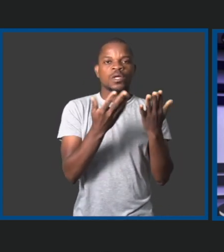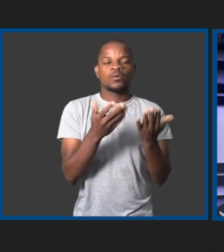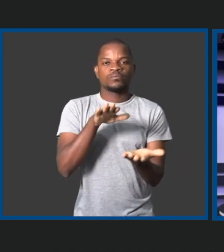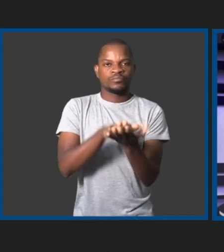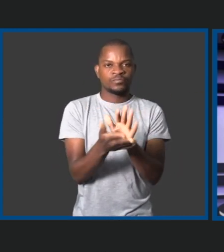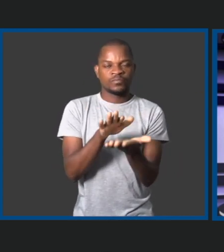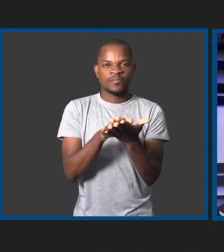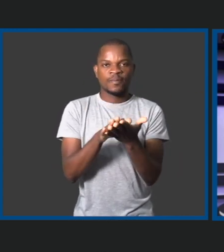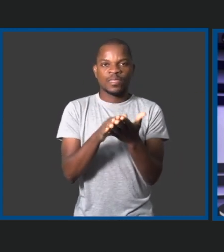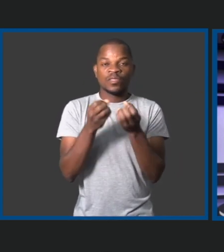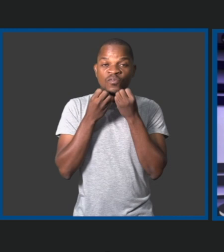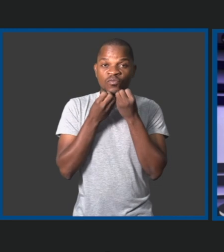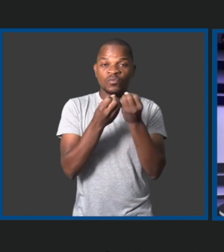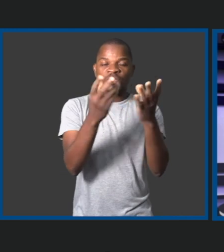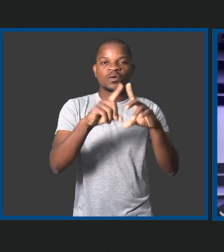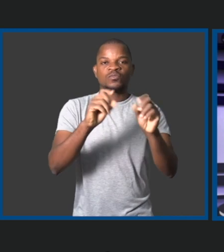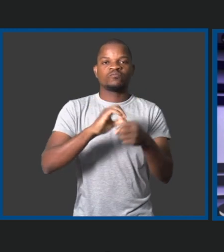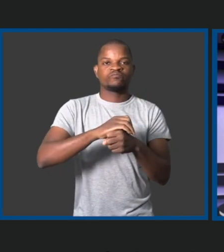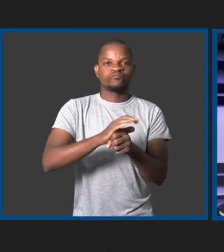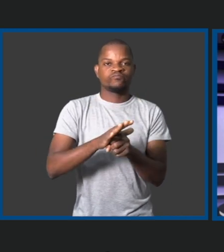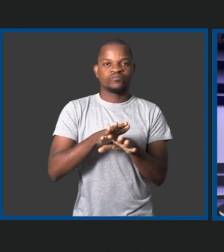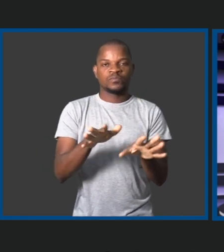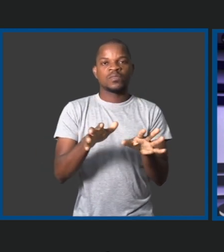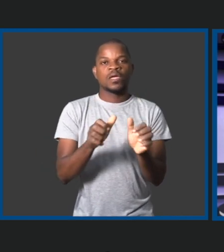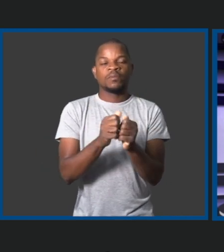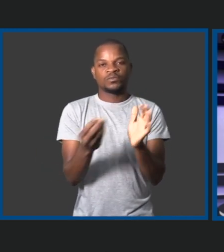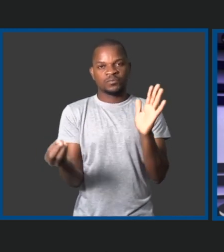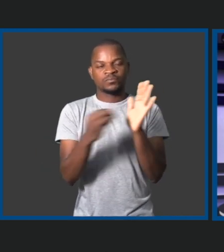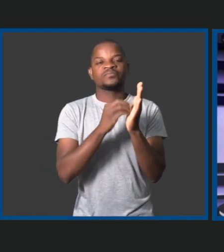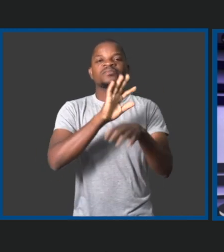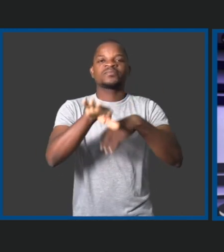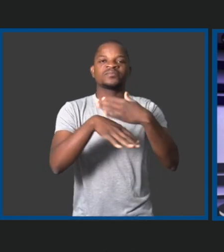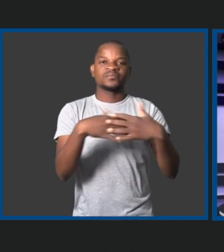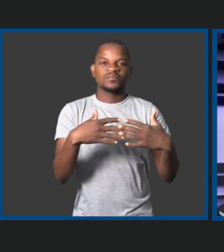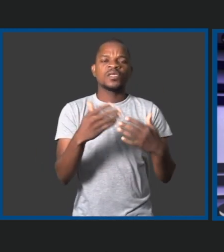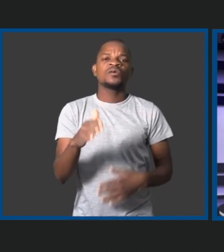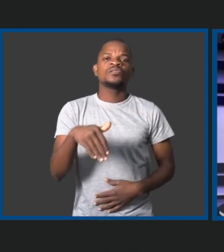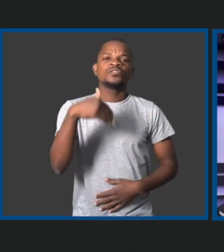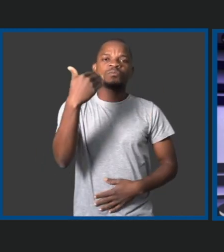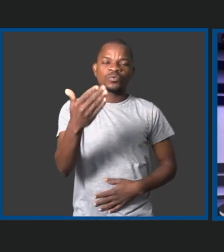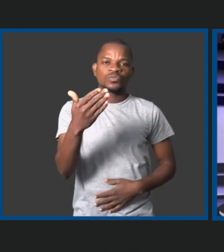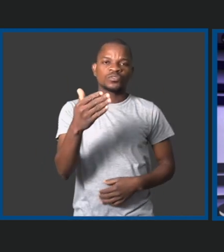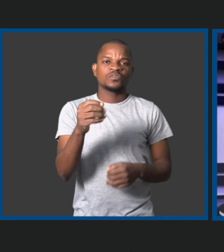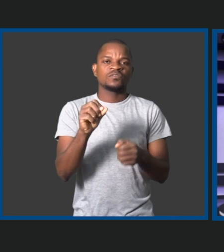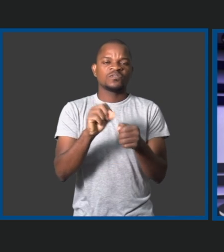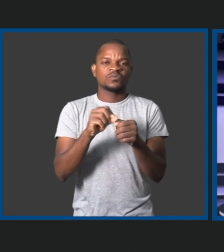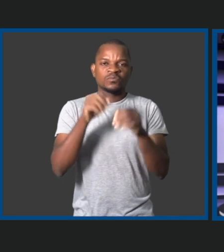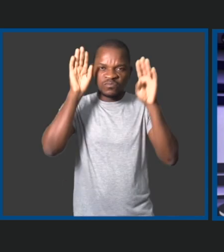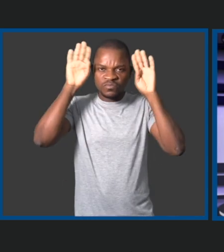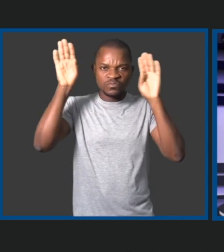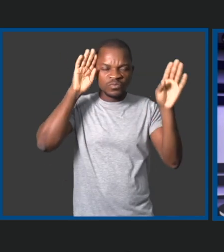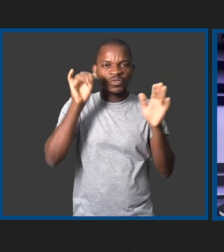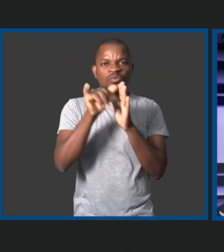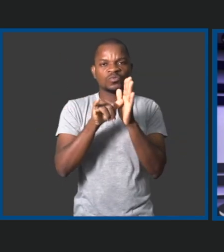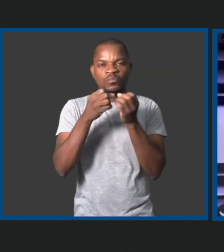desenvolver uma mensagem de língua de sinais. A mensagem vai passar nas principais plataformas de mídia